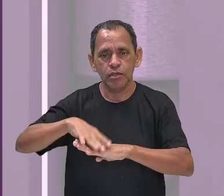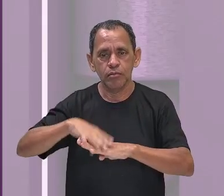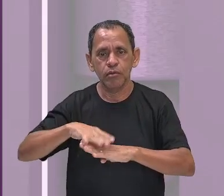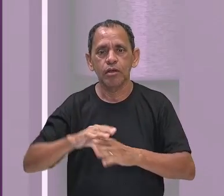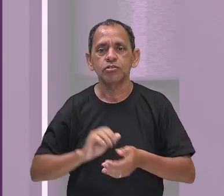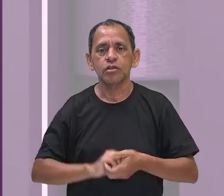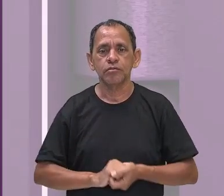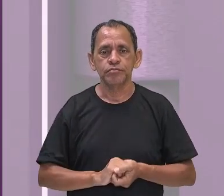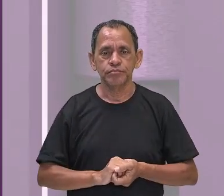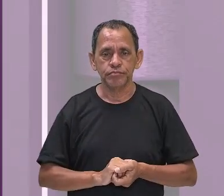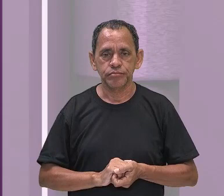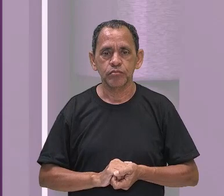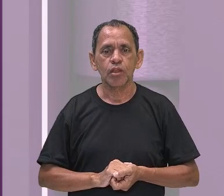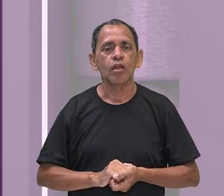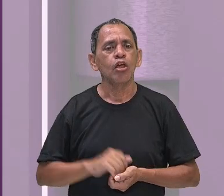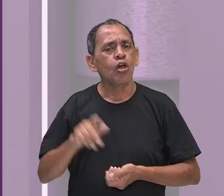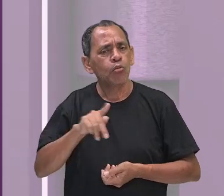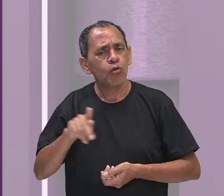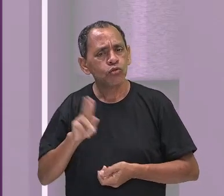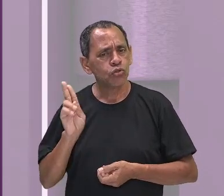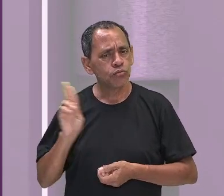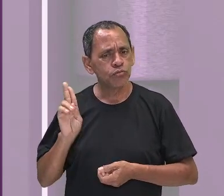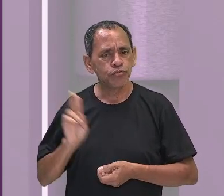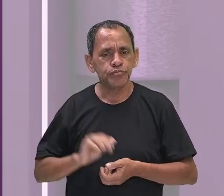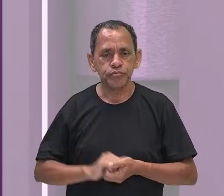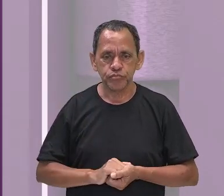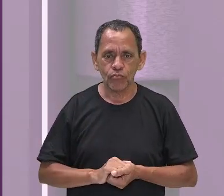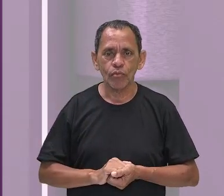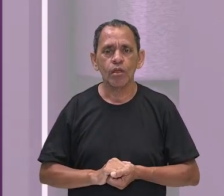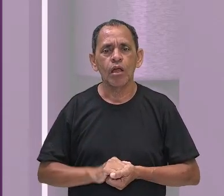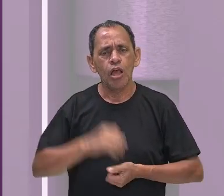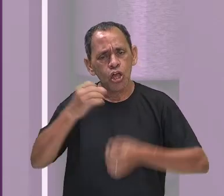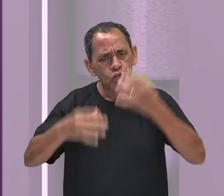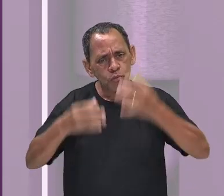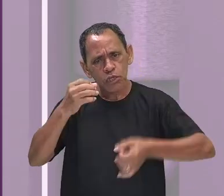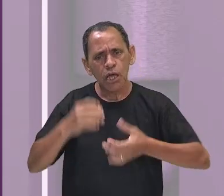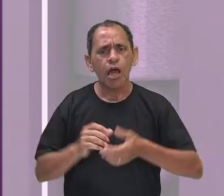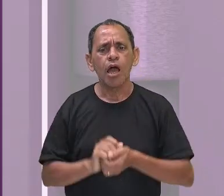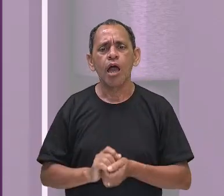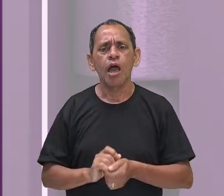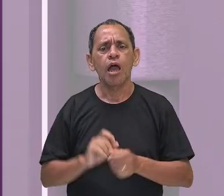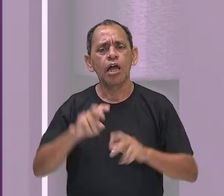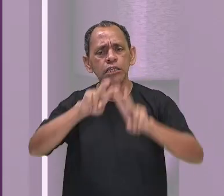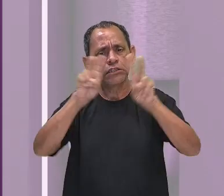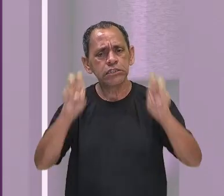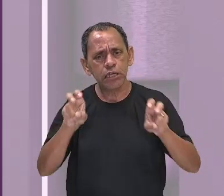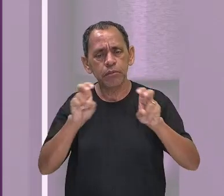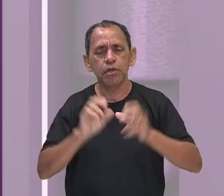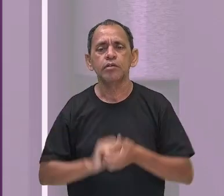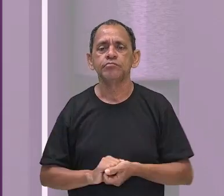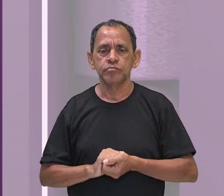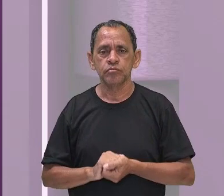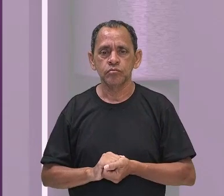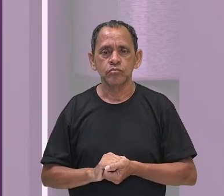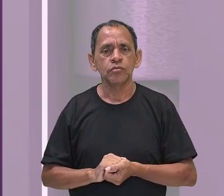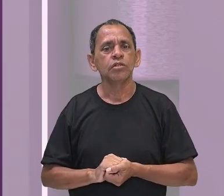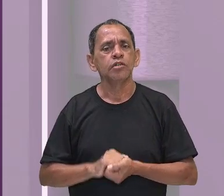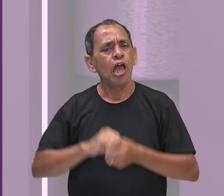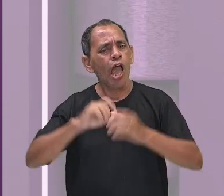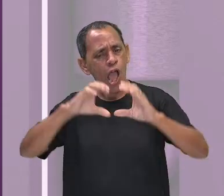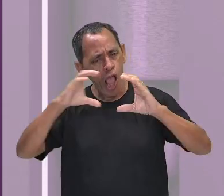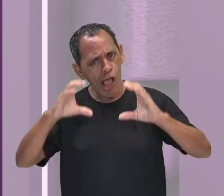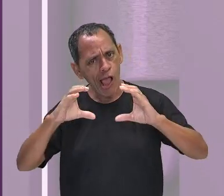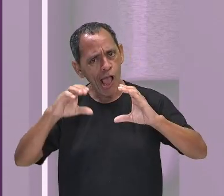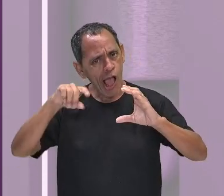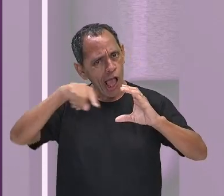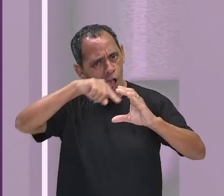e eu estou aqui para a gente falar um pouco mais sobre cilindros, um pouco mais sobre os sólidos, e dessa vez nós